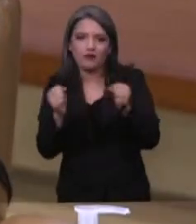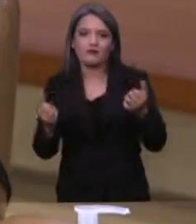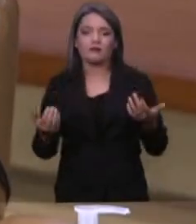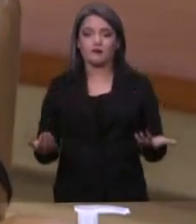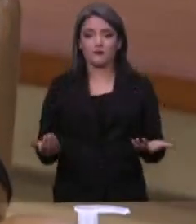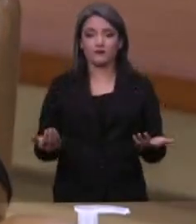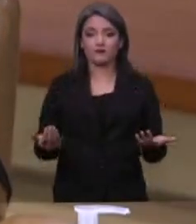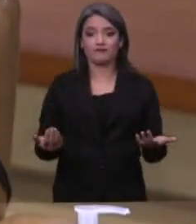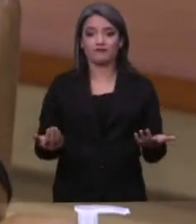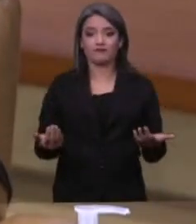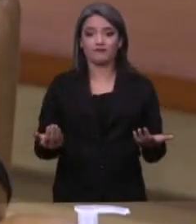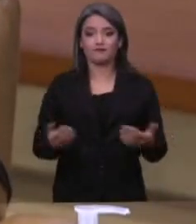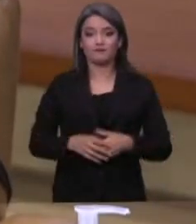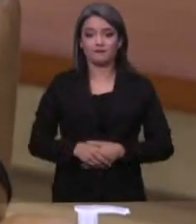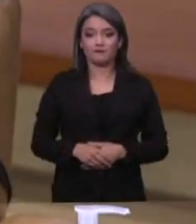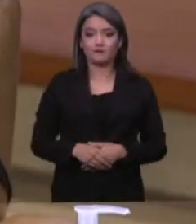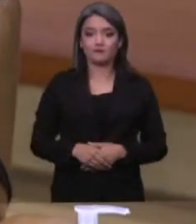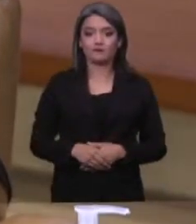A conduta